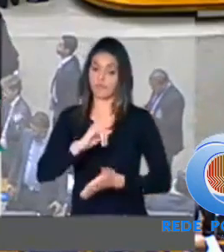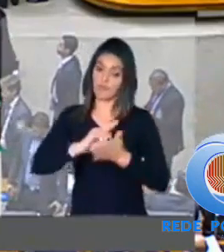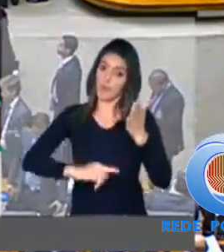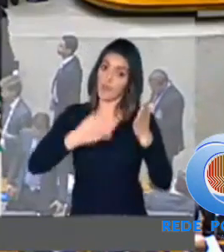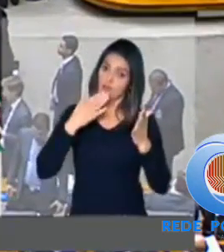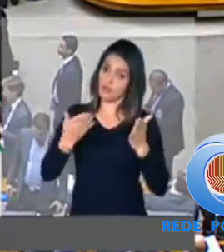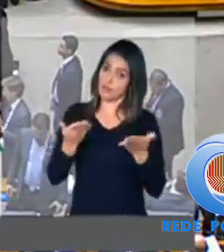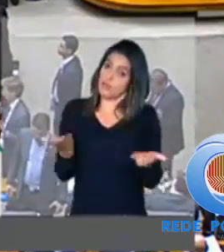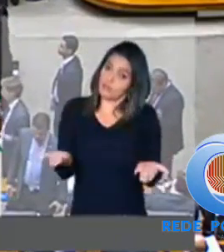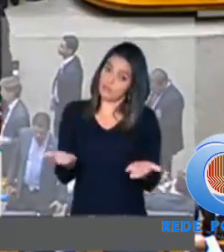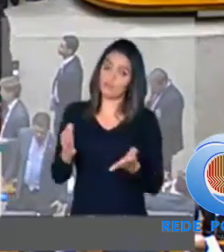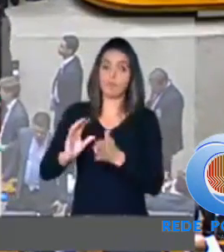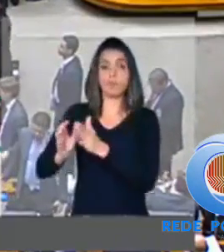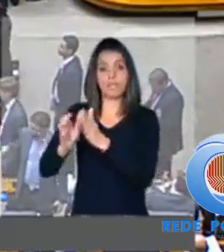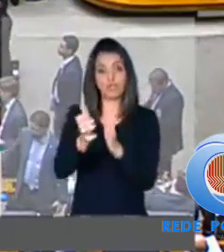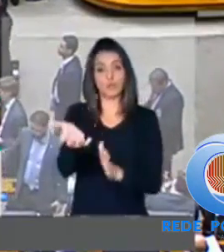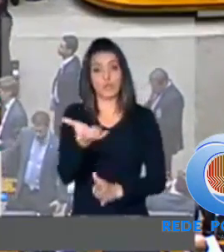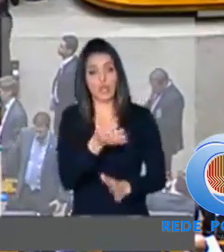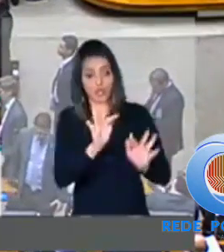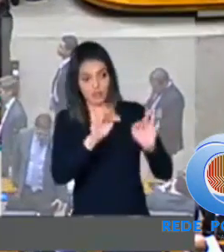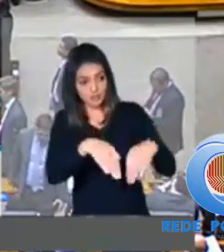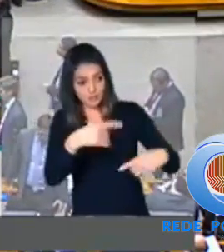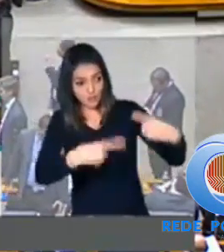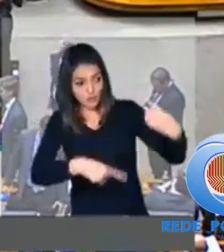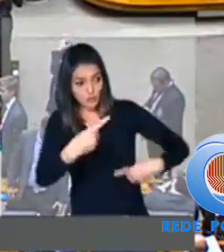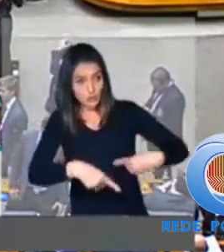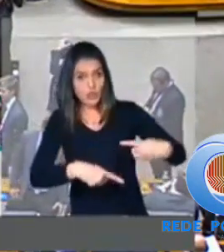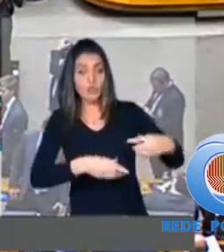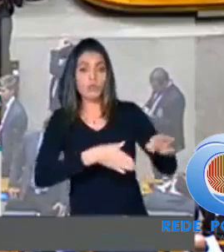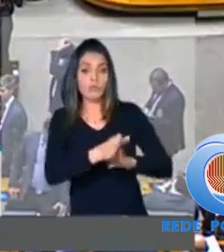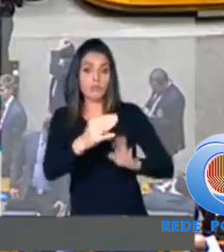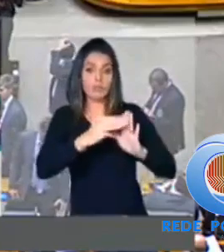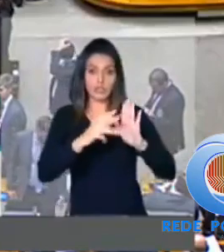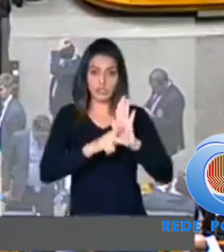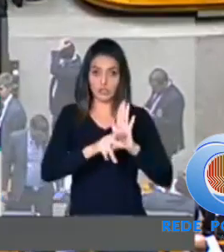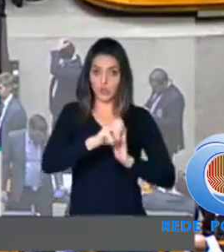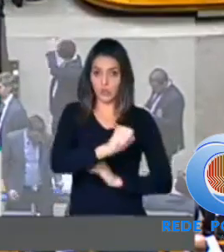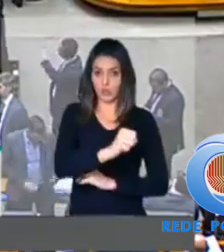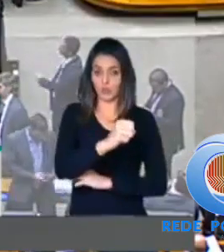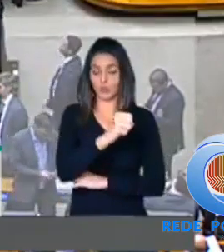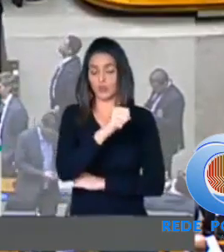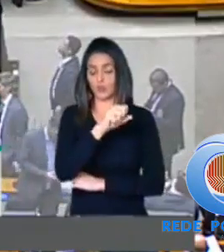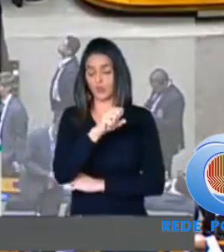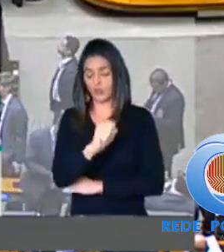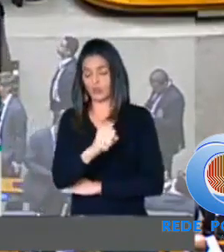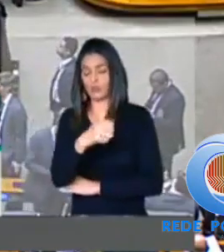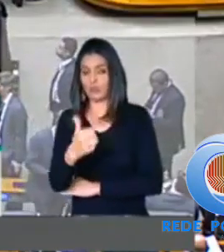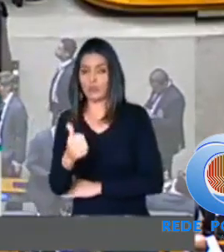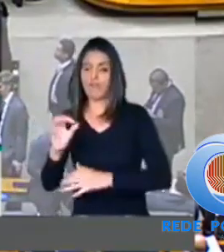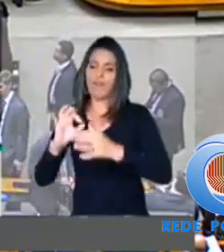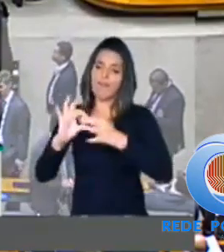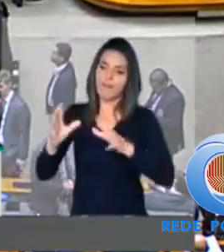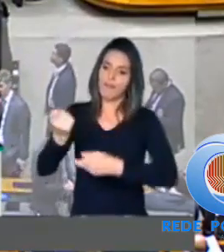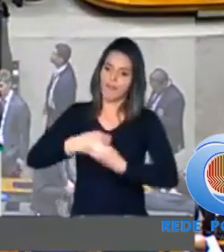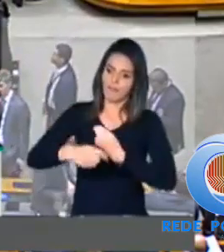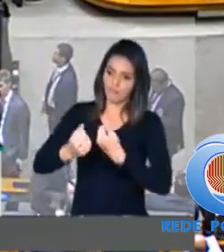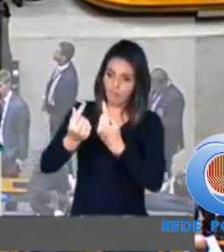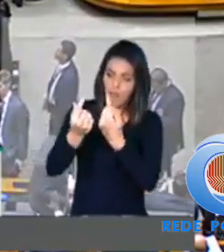Então, os partidos que querem que se encerre a discussão e encaminhamento da medida provisória 881, que trata da liberdade